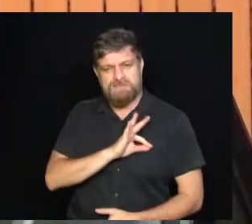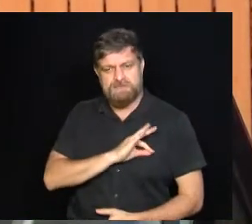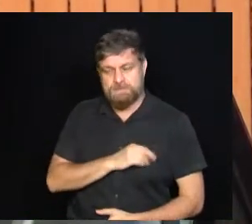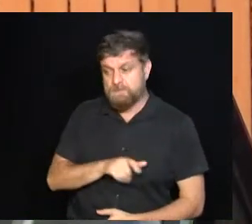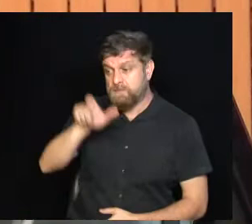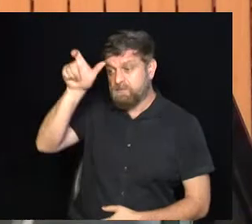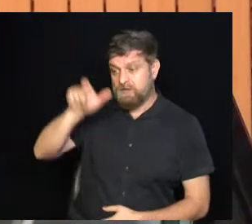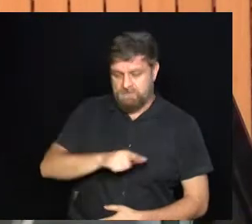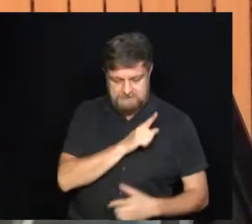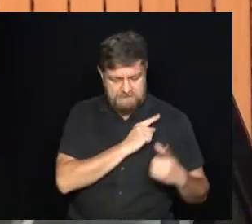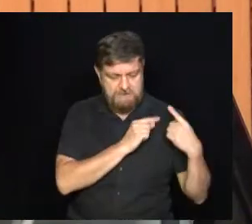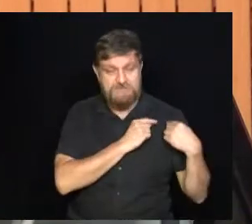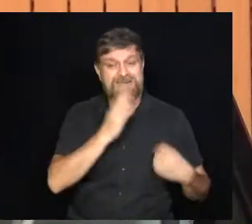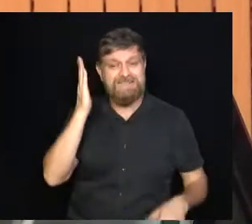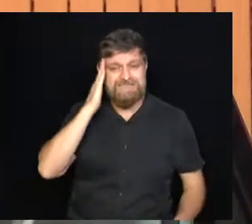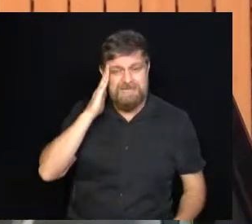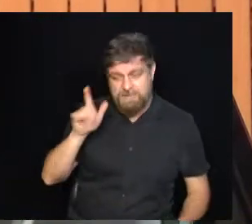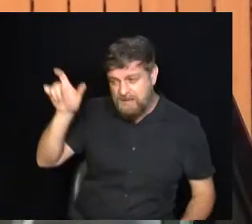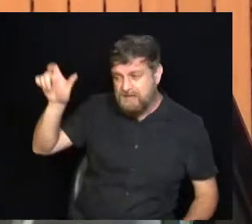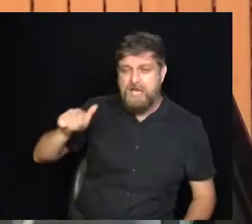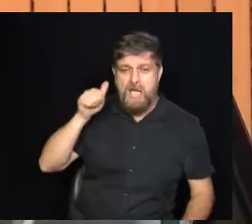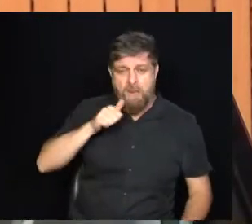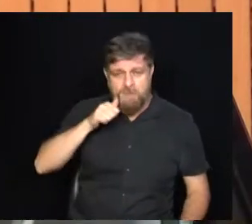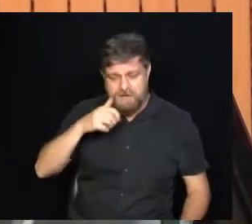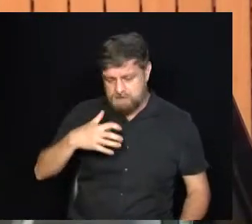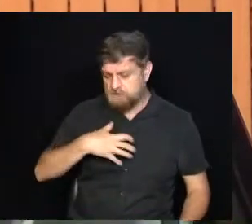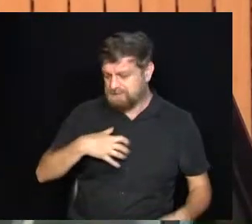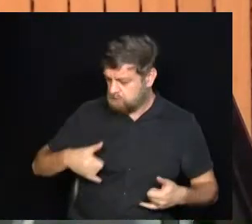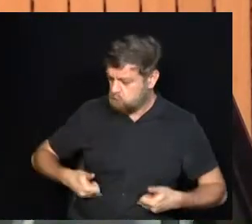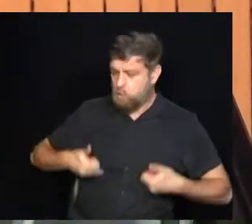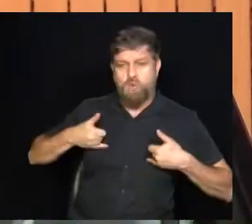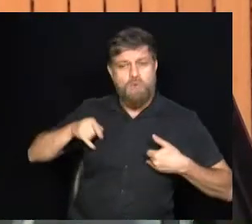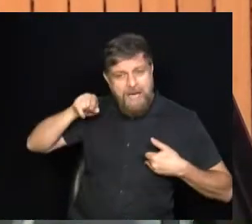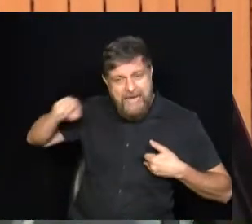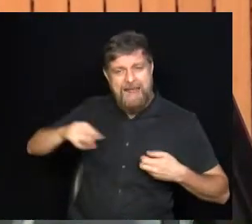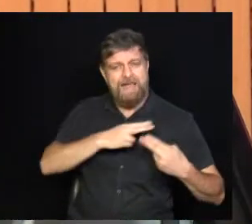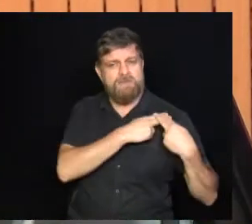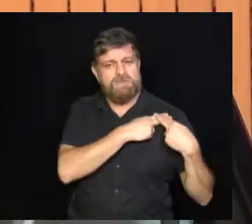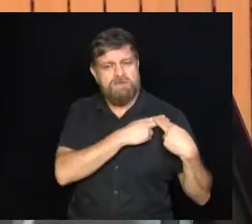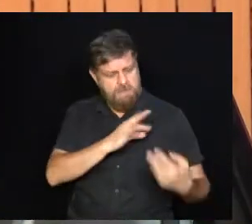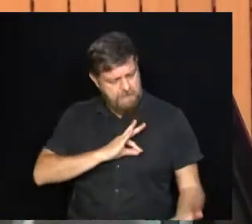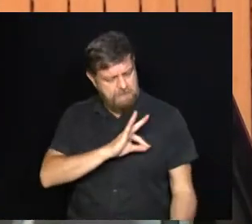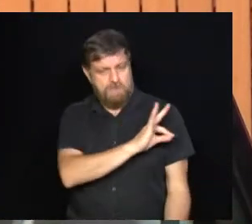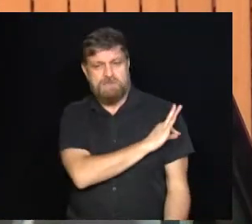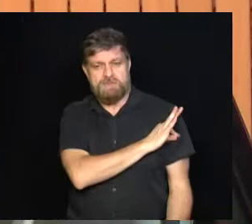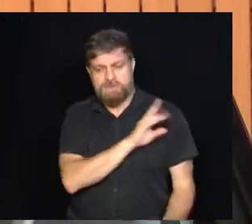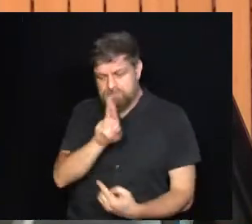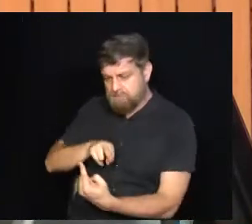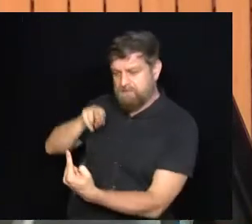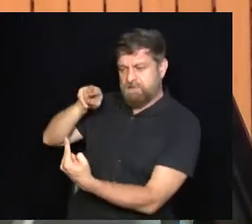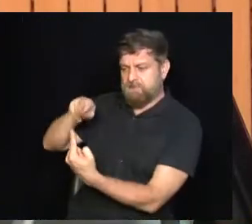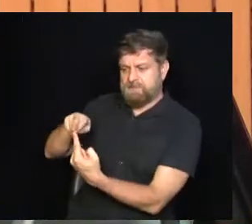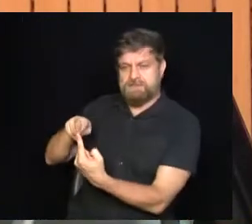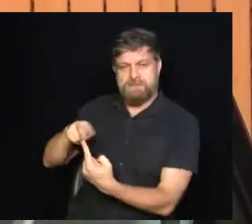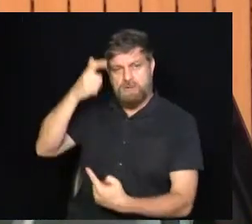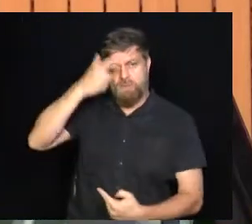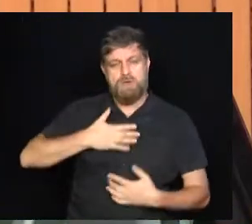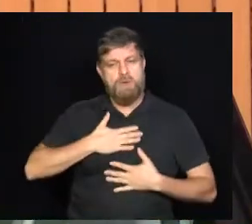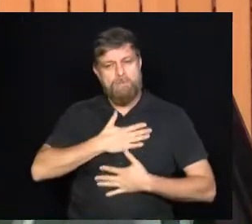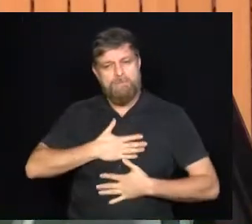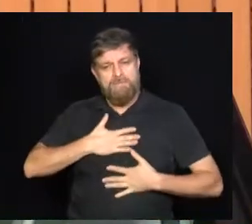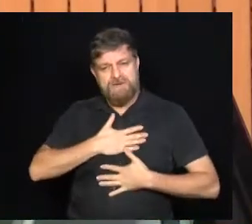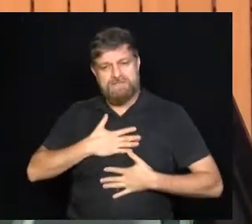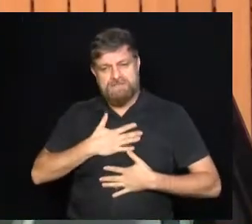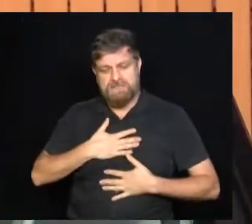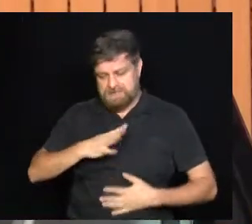da polícia, sabe o quanto isso é orgulhoso e o quanto de referência nós temos, né? Então, eu tenho muito prazer em estar aqui